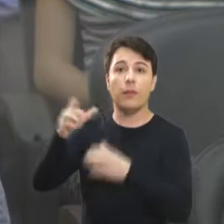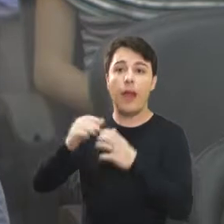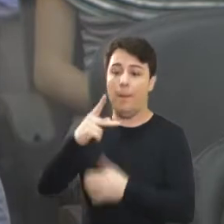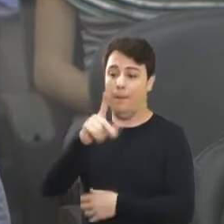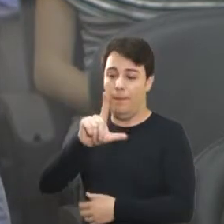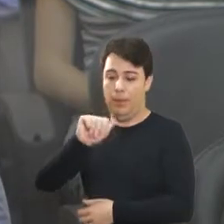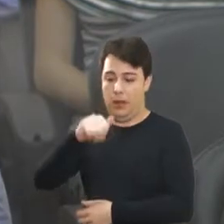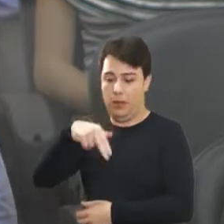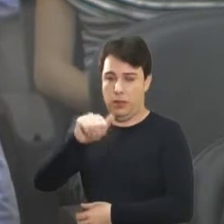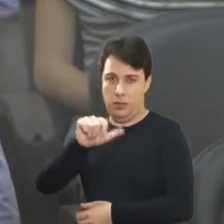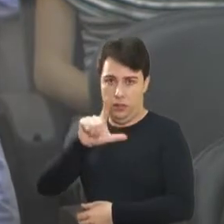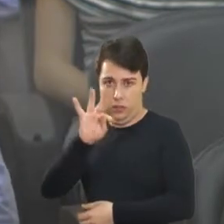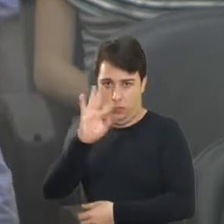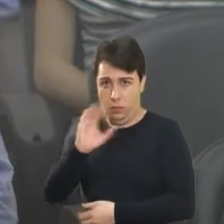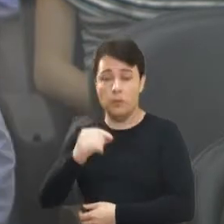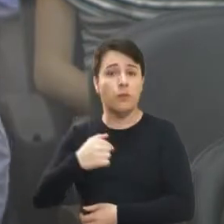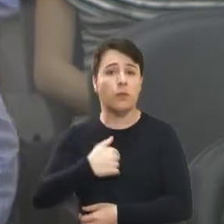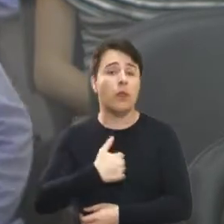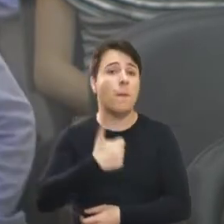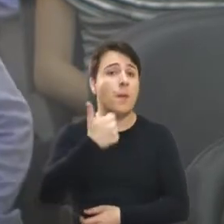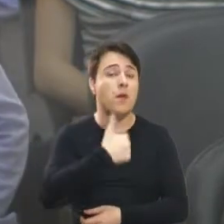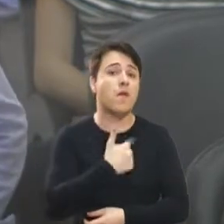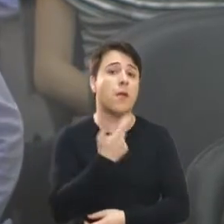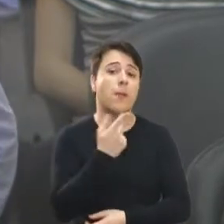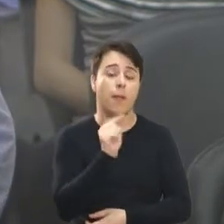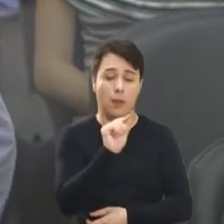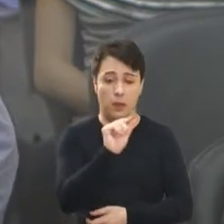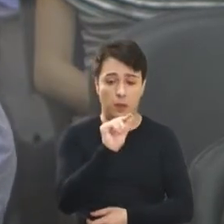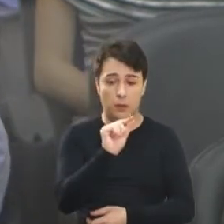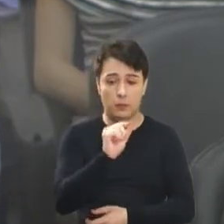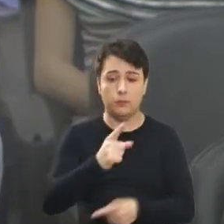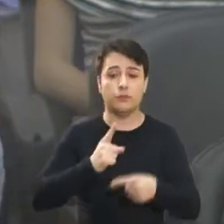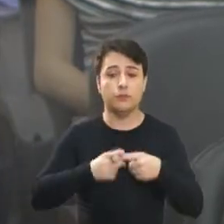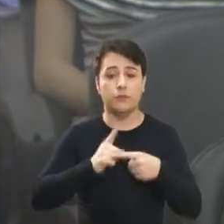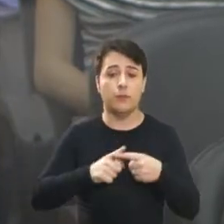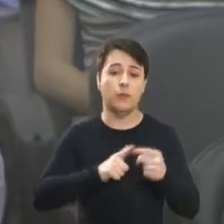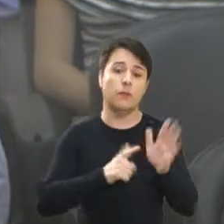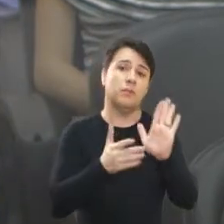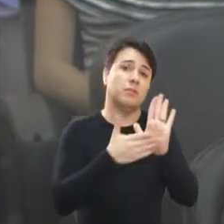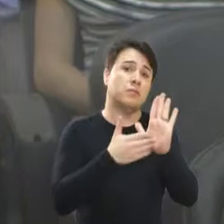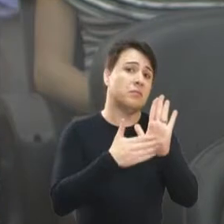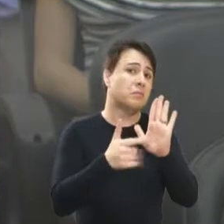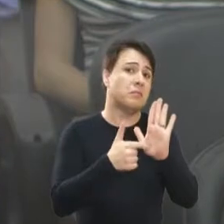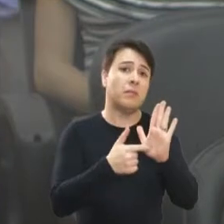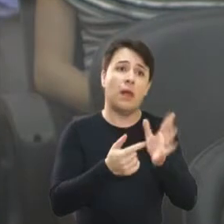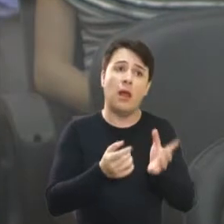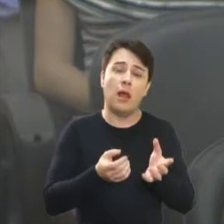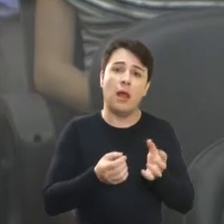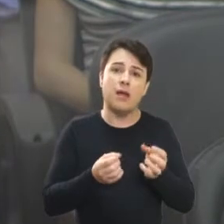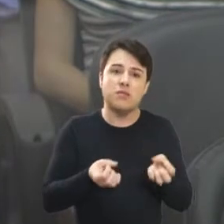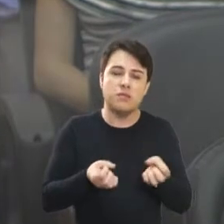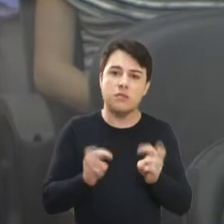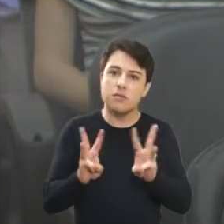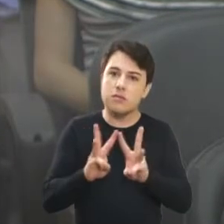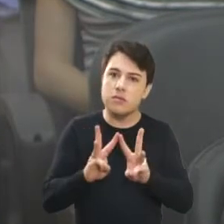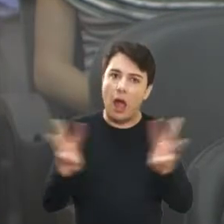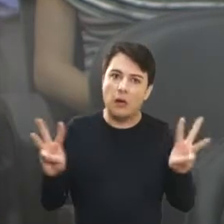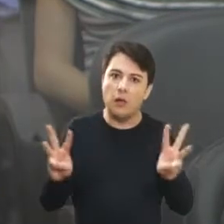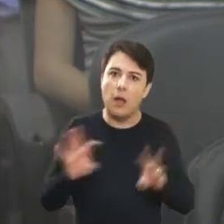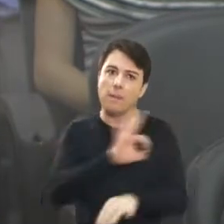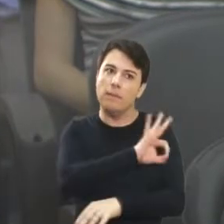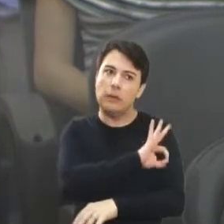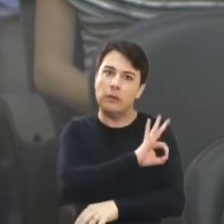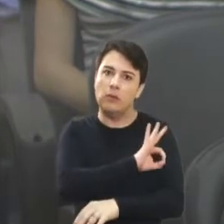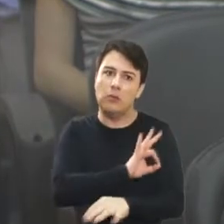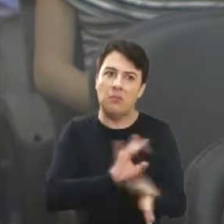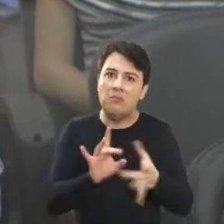Planalto. Primeiramente, eu gostaria de dizer que a anteproposta ela não ficou disponibilizada no site da Prefeitura, né? Nós não